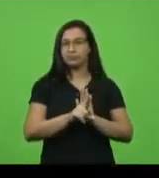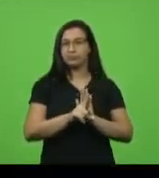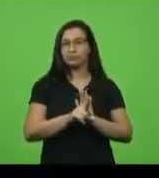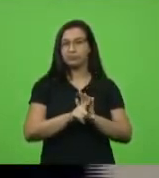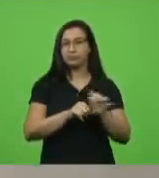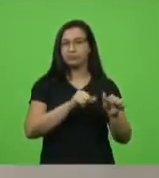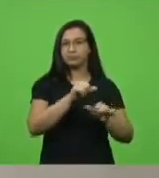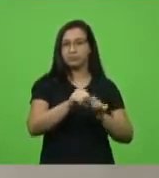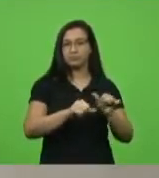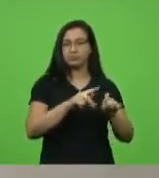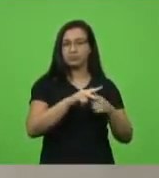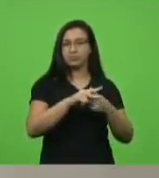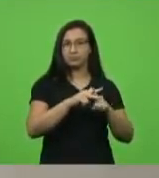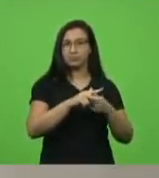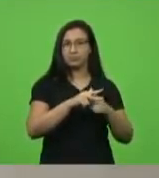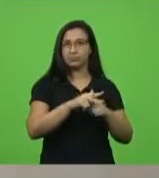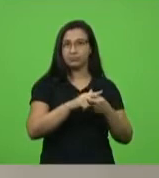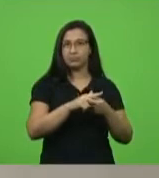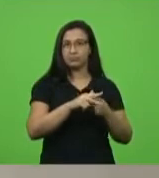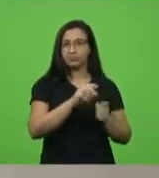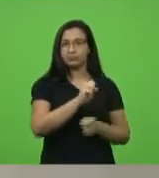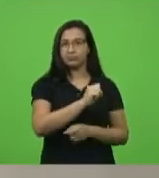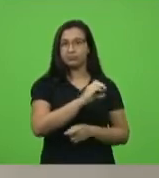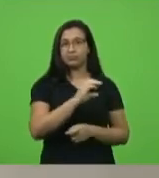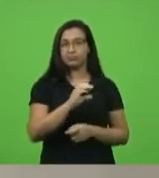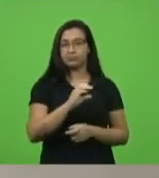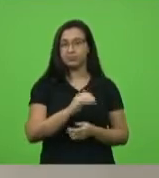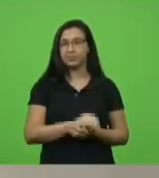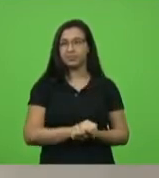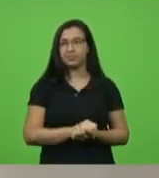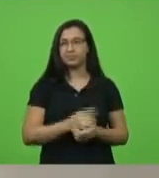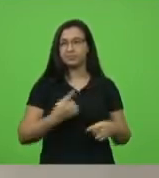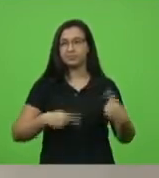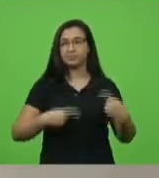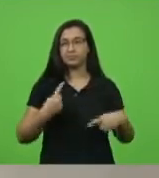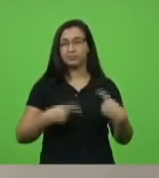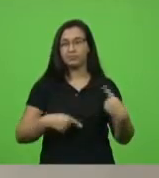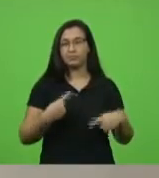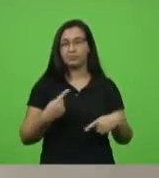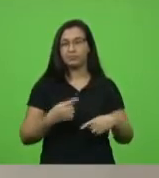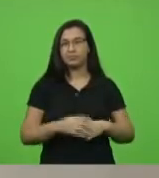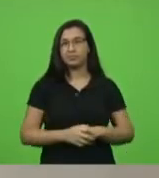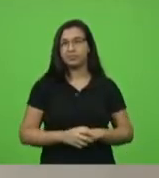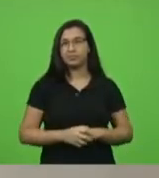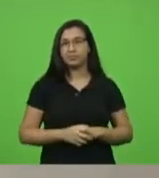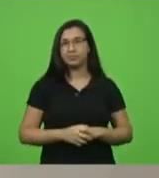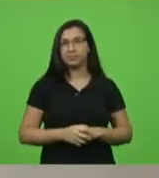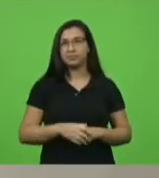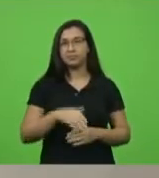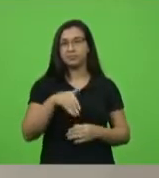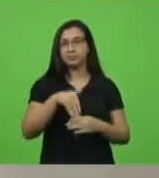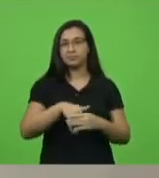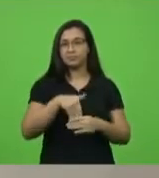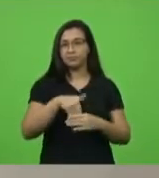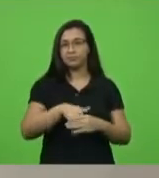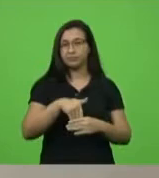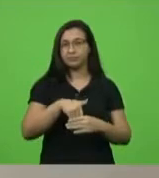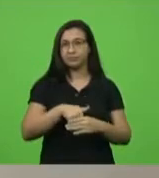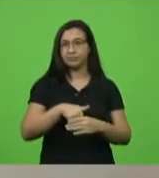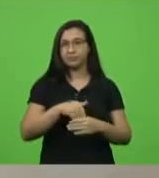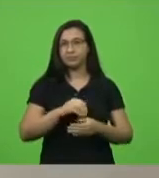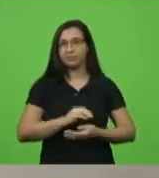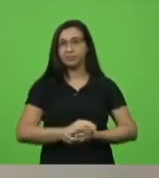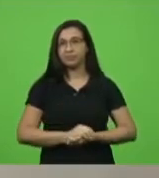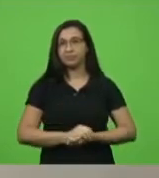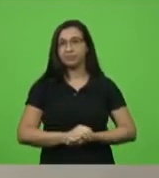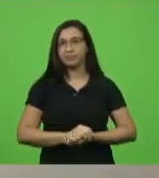452, entre os municípios de Freiburg e Brunópolis. Em discussão. Não havendo quem queira discutir, em votação, deputados que aprovam, permaneçam como se